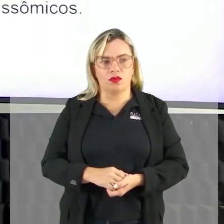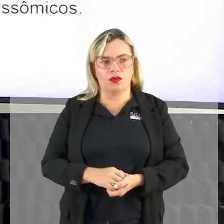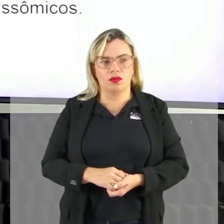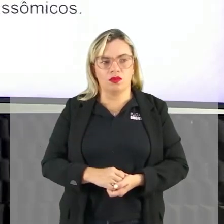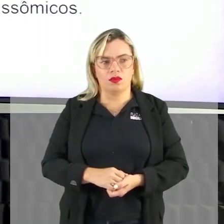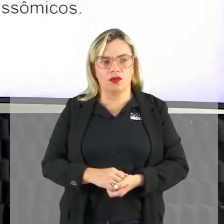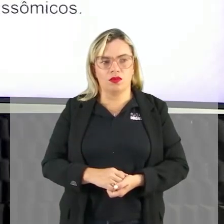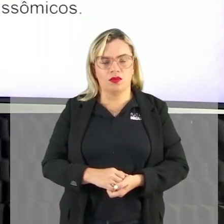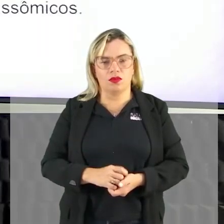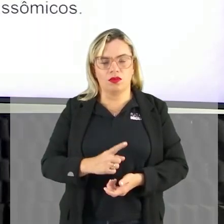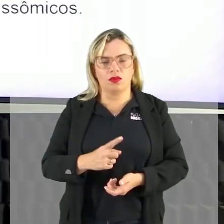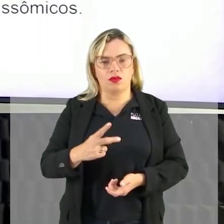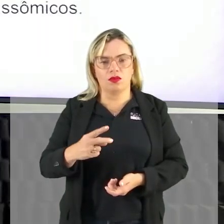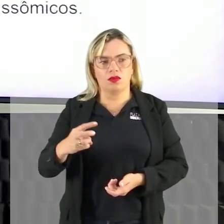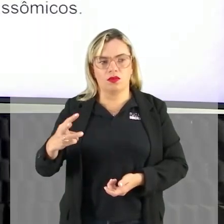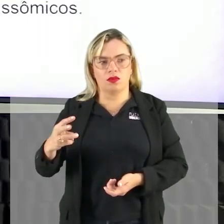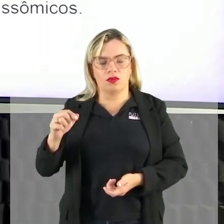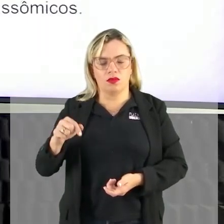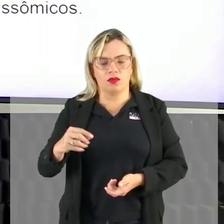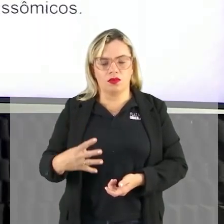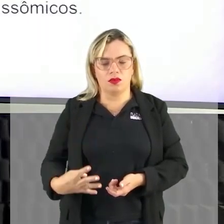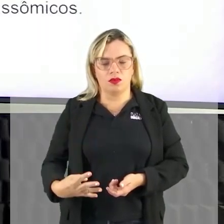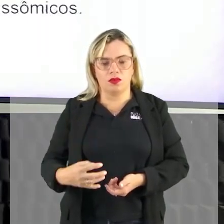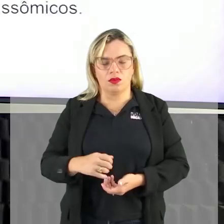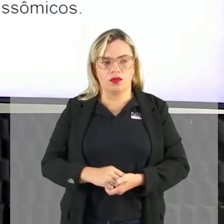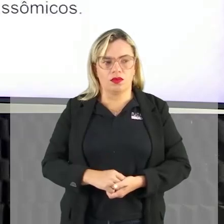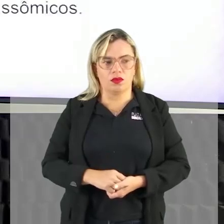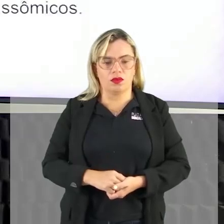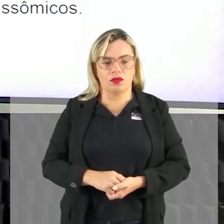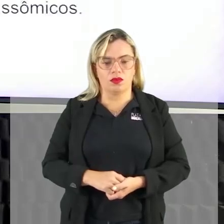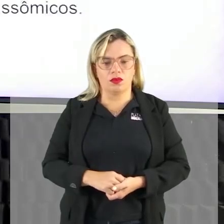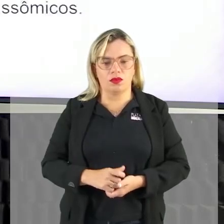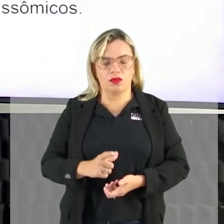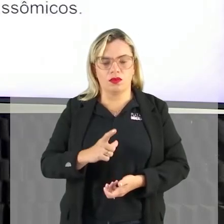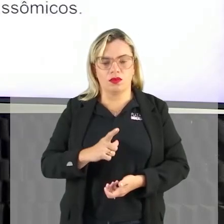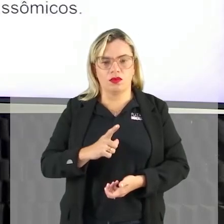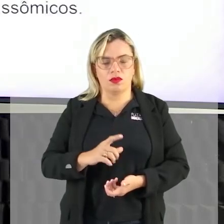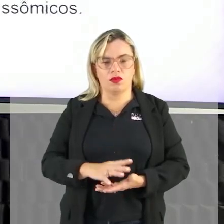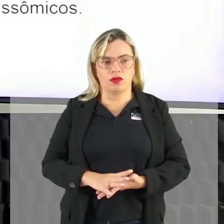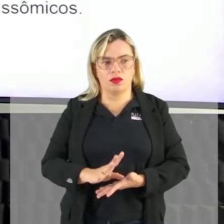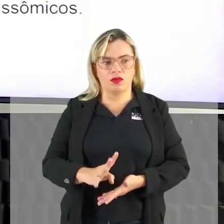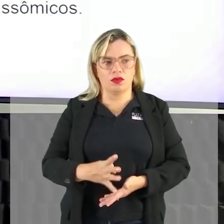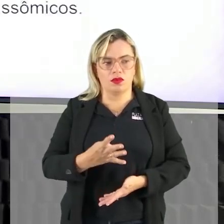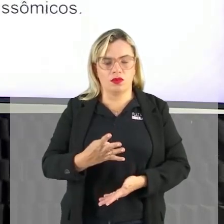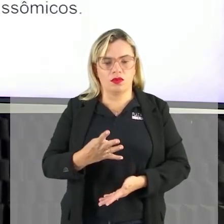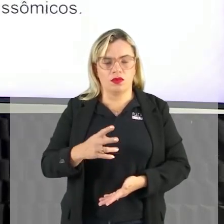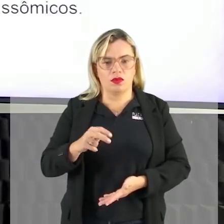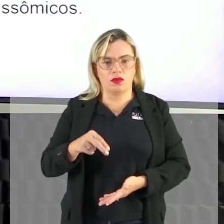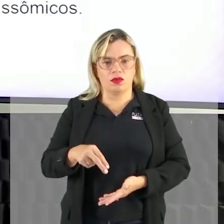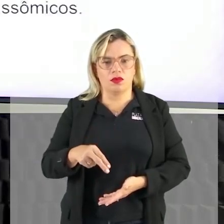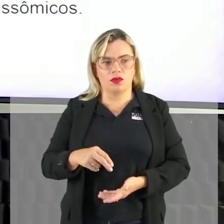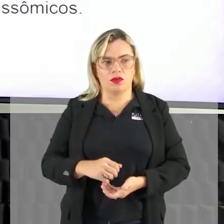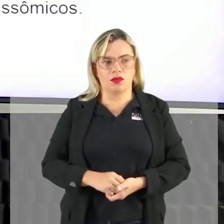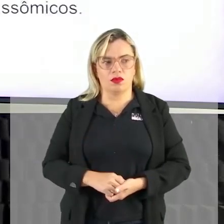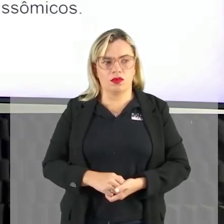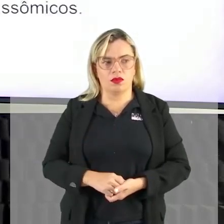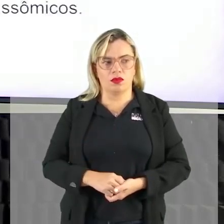Então, ó, 1, 2, 3, 4. Esse ele já vai ser, ó, 4N.